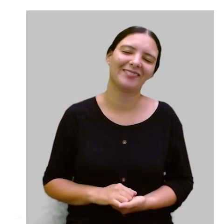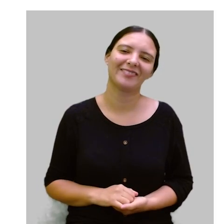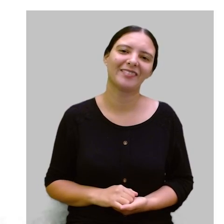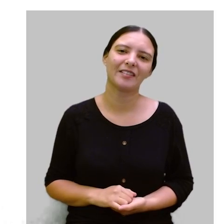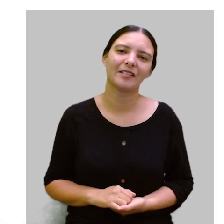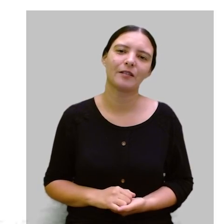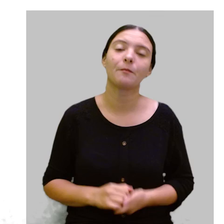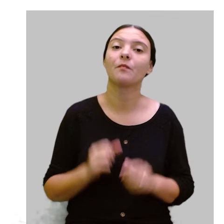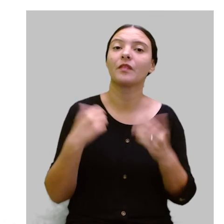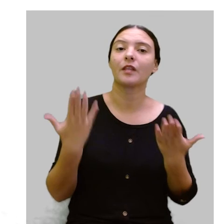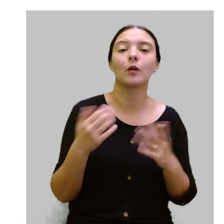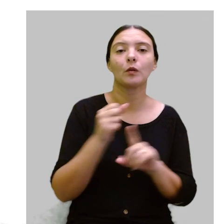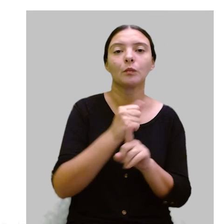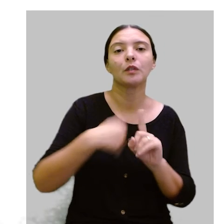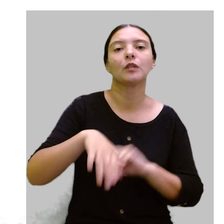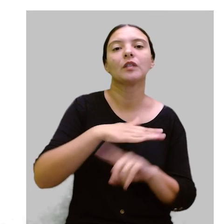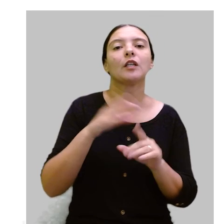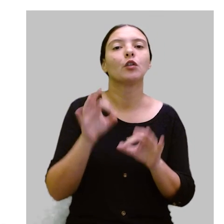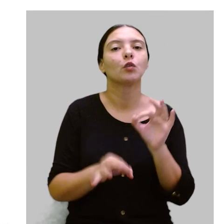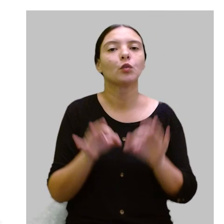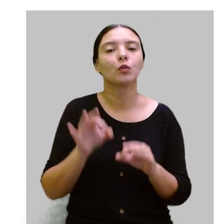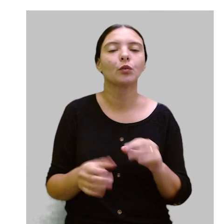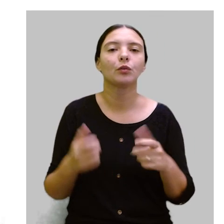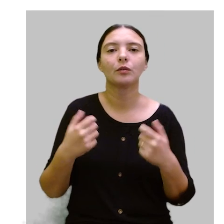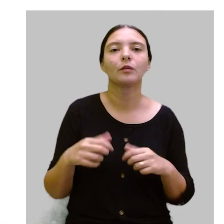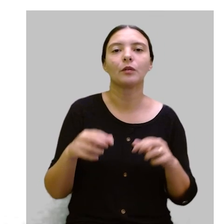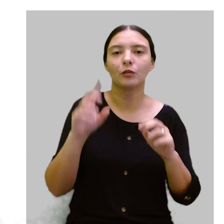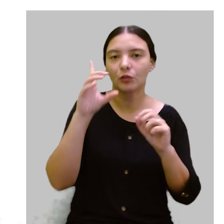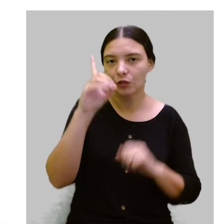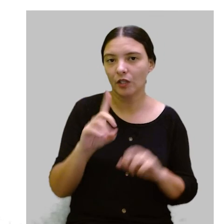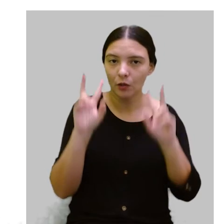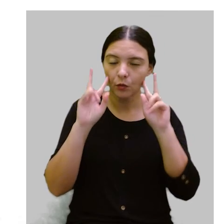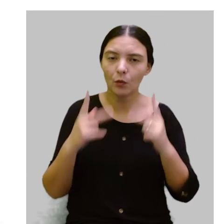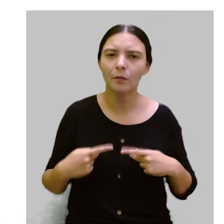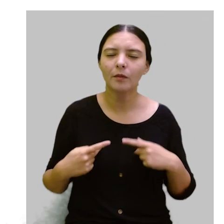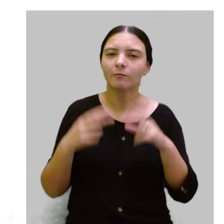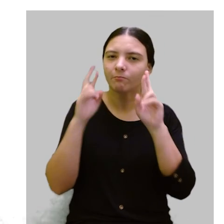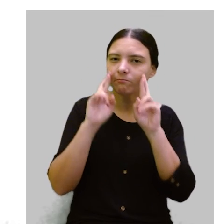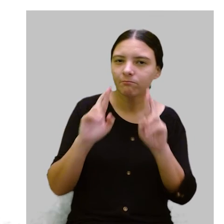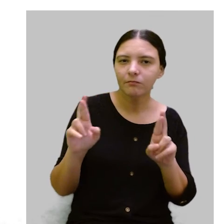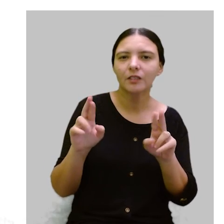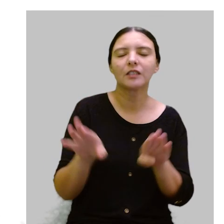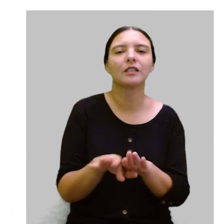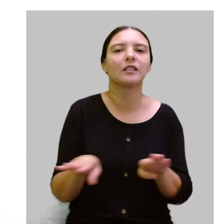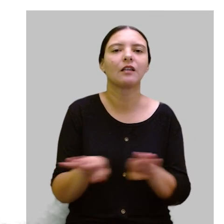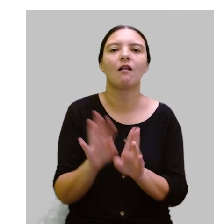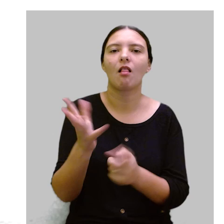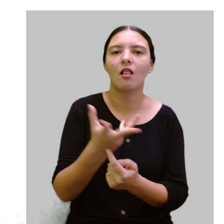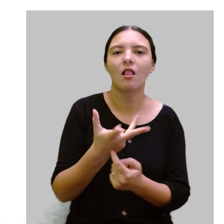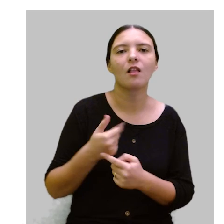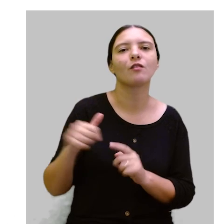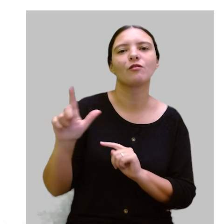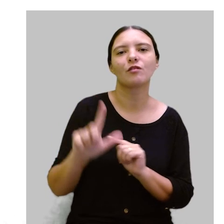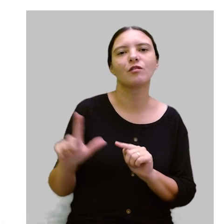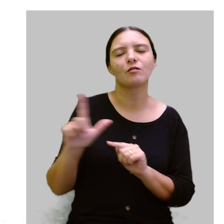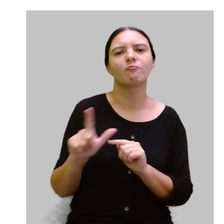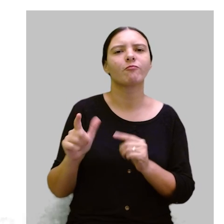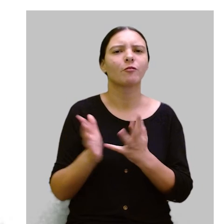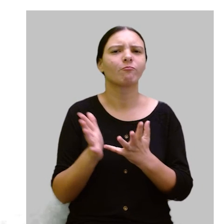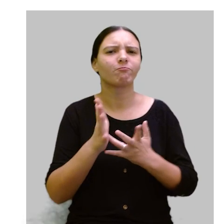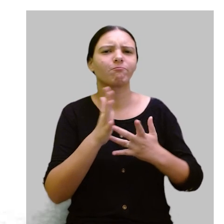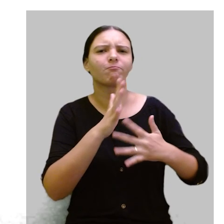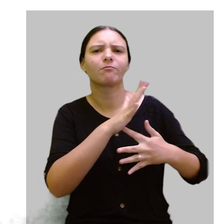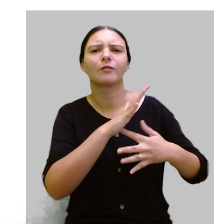Então, uma sociedade justa pressupõe o respeito aos direitos humanos e a fruição da arte e da literatura em todas as modalidades, em todos